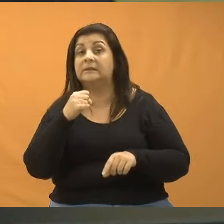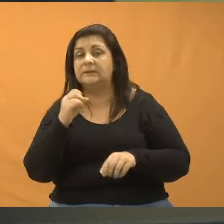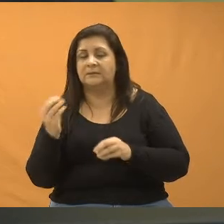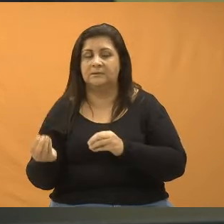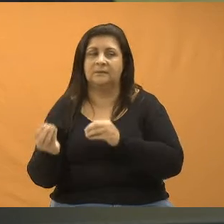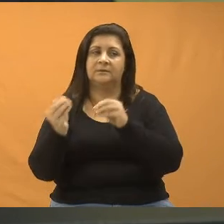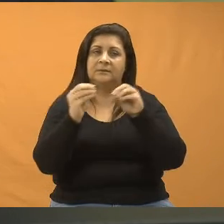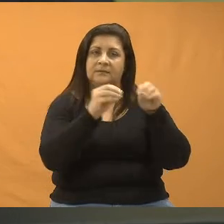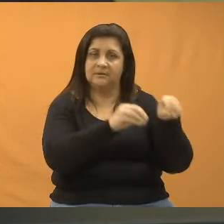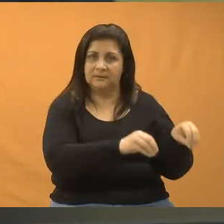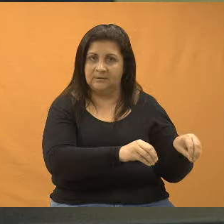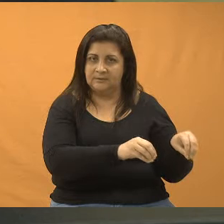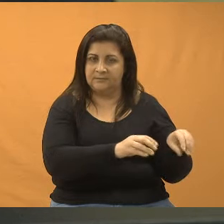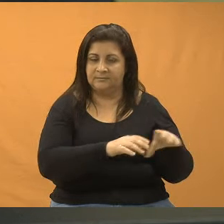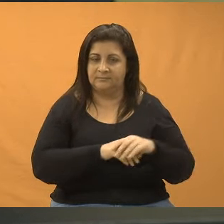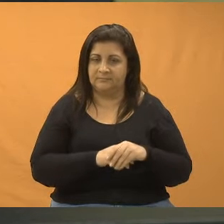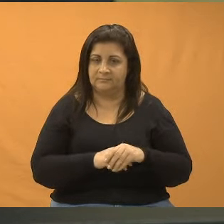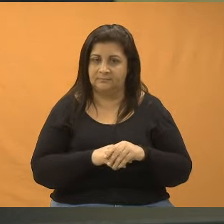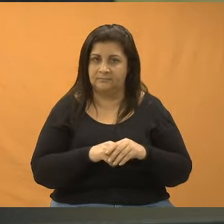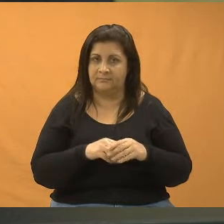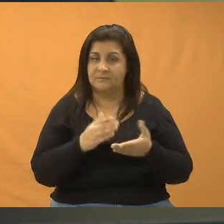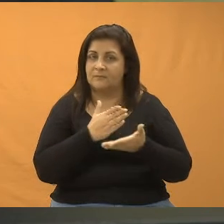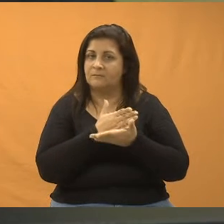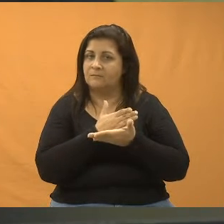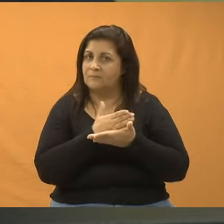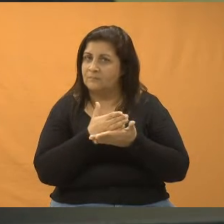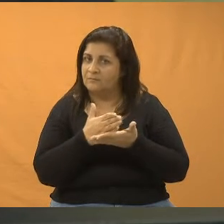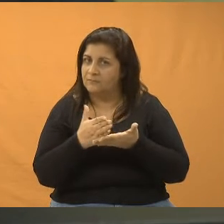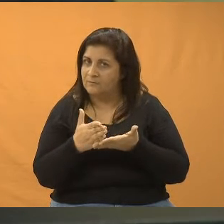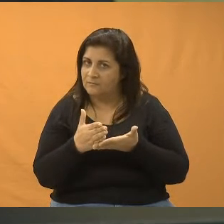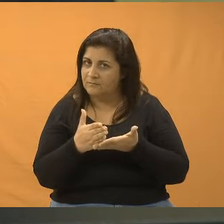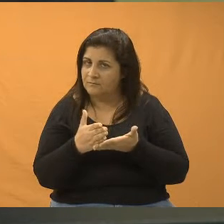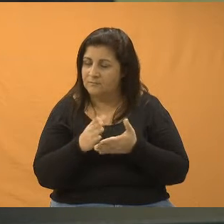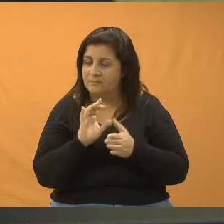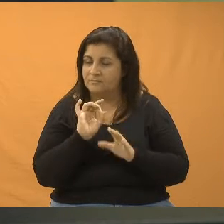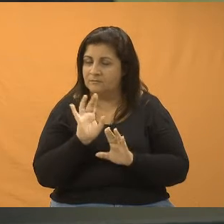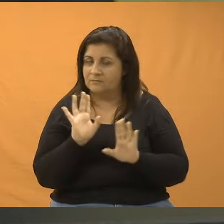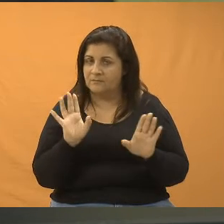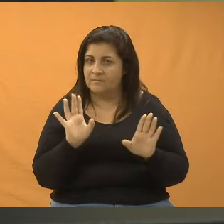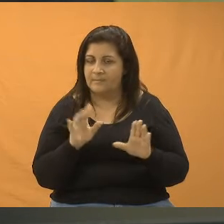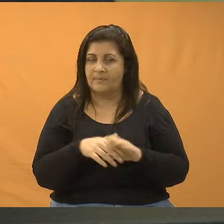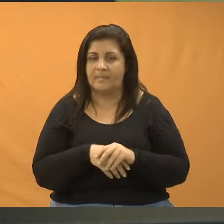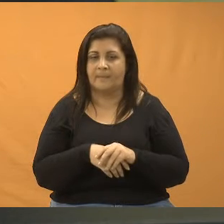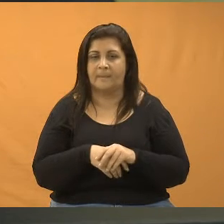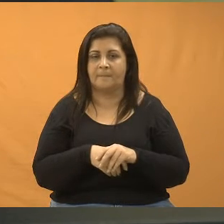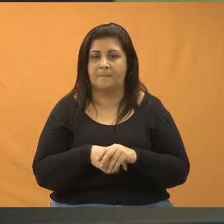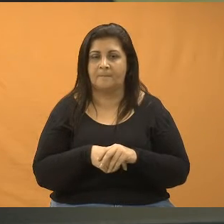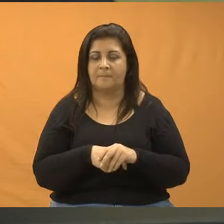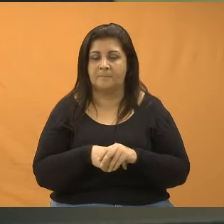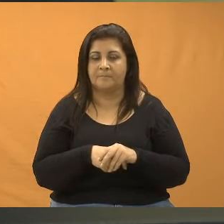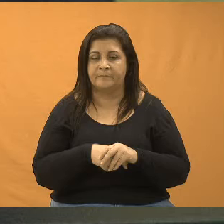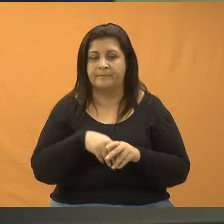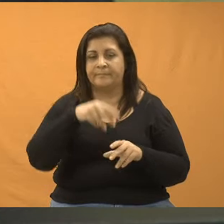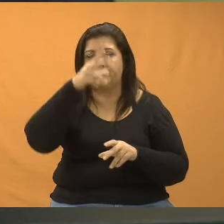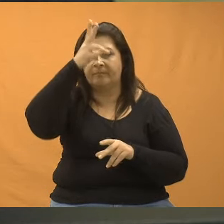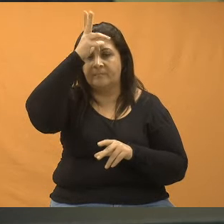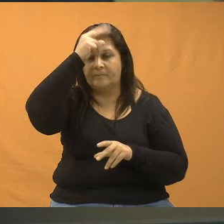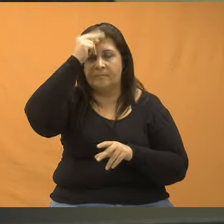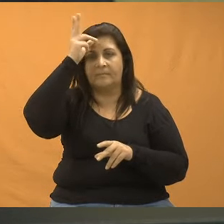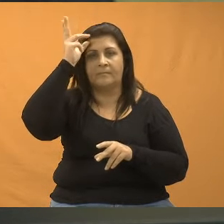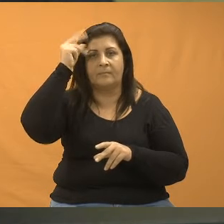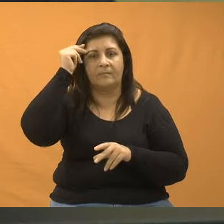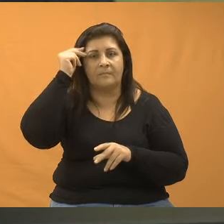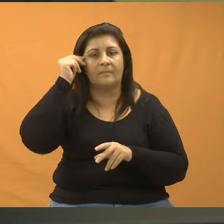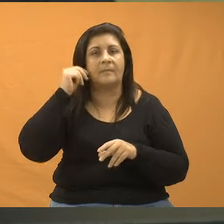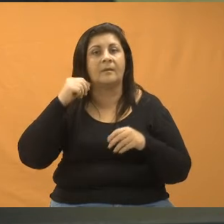né? Aqui a gente iniciou um processo, né? É um processo que precisa, né, a prefeitura